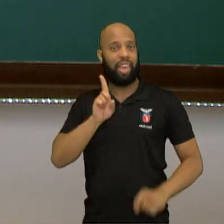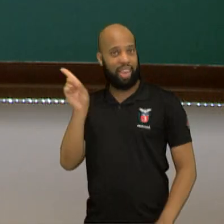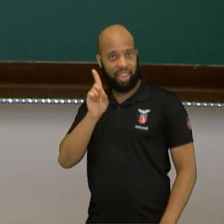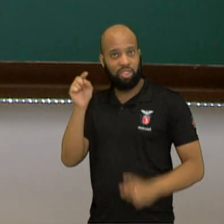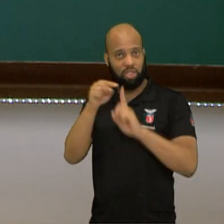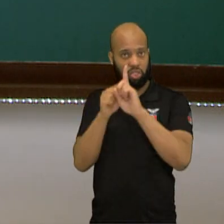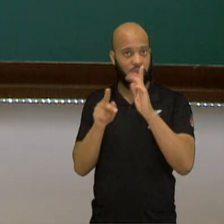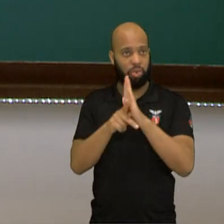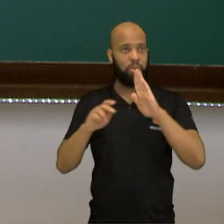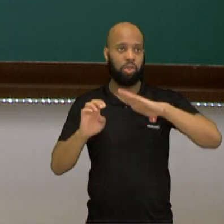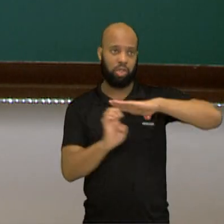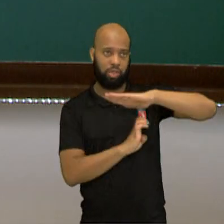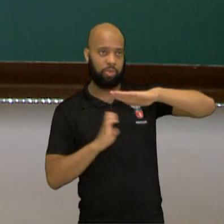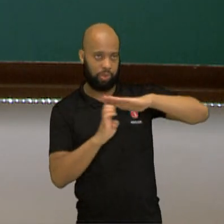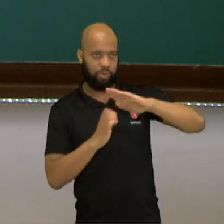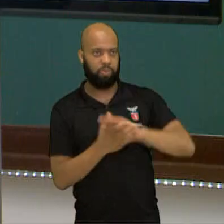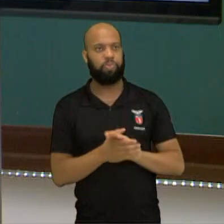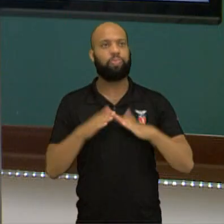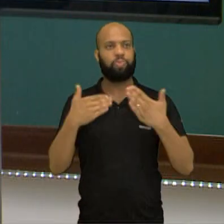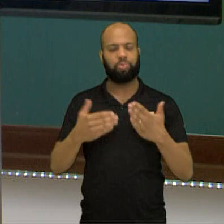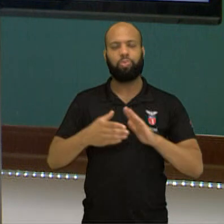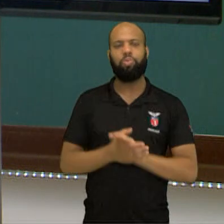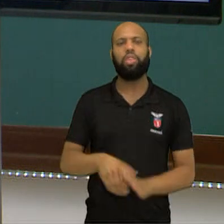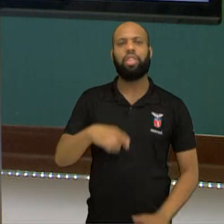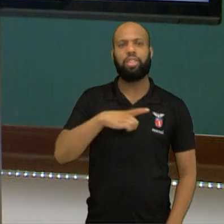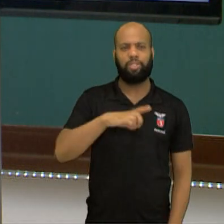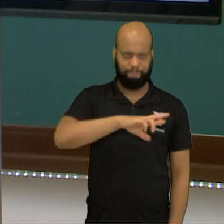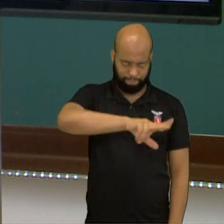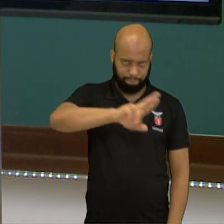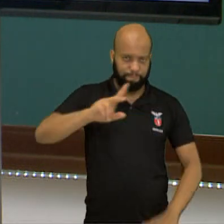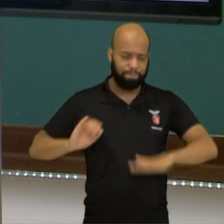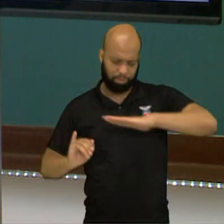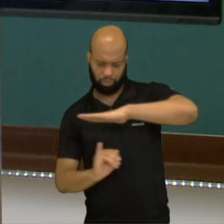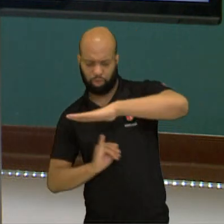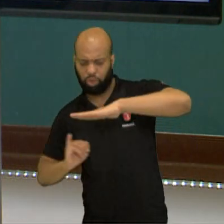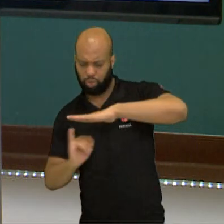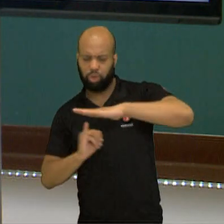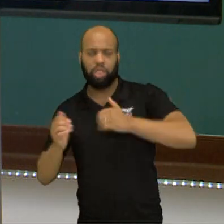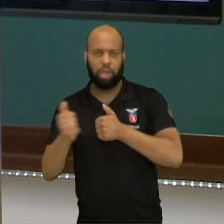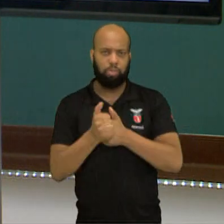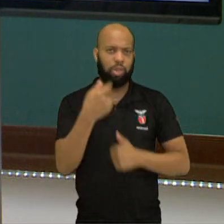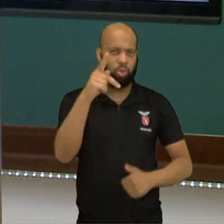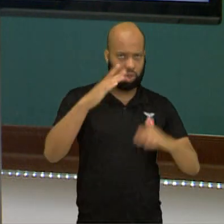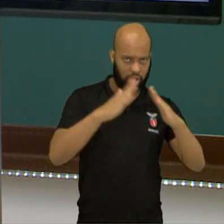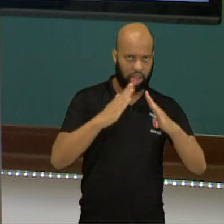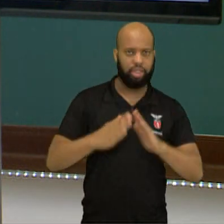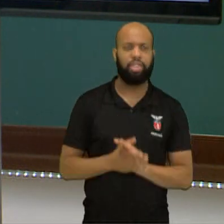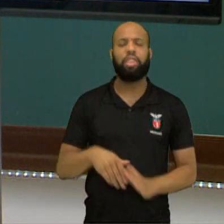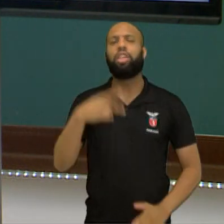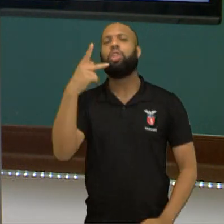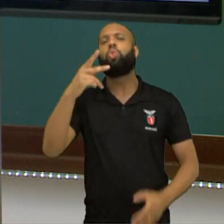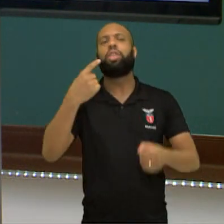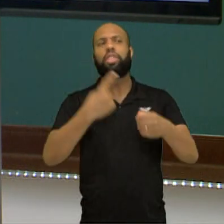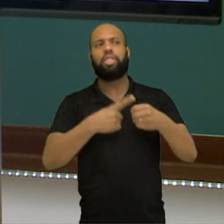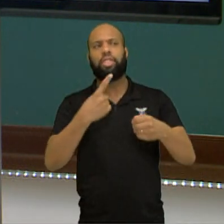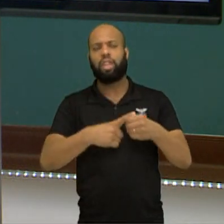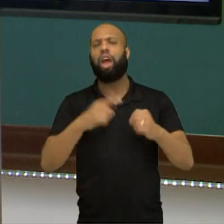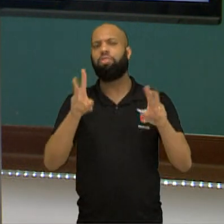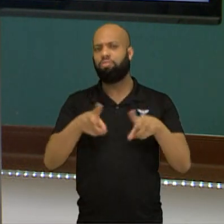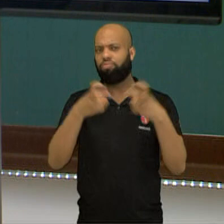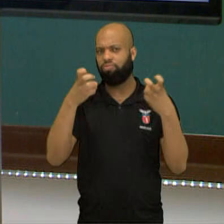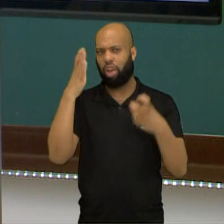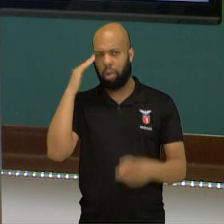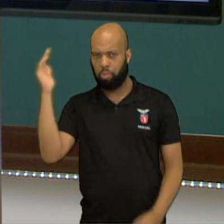siderúrgicas. Por falar em indústrias, existem muitas indústrias próximas de você? A sua cidade é